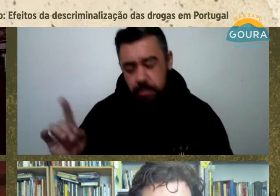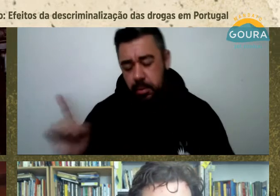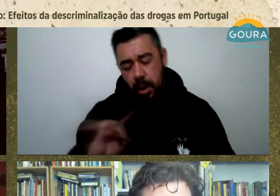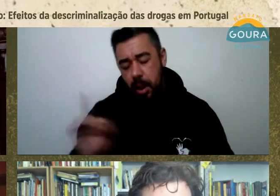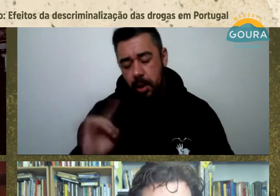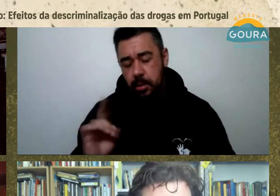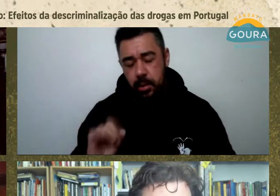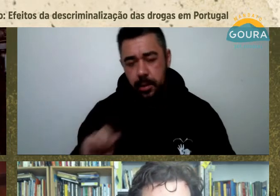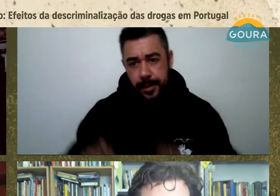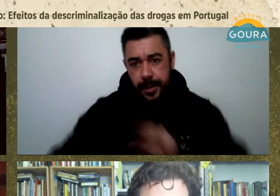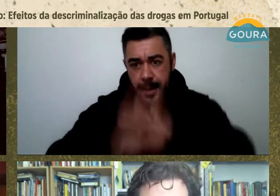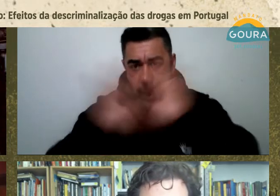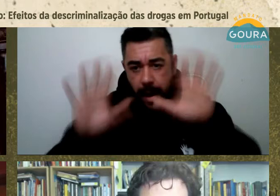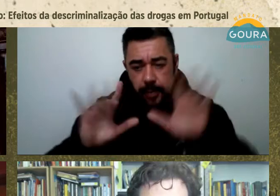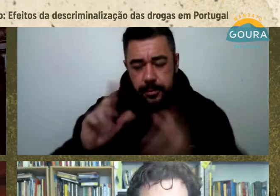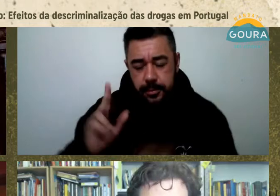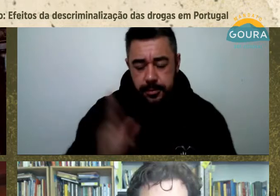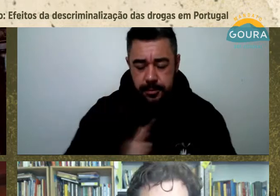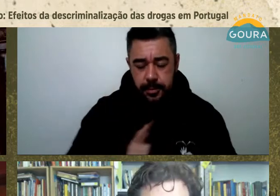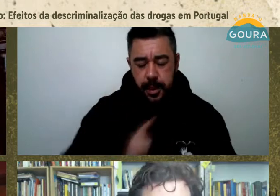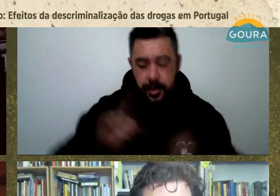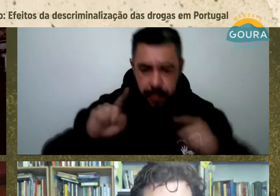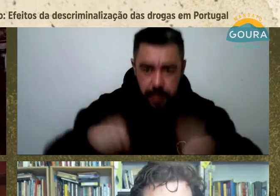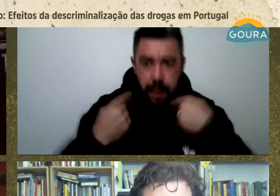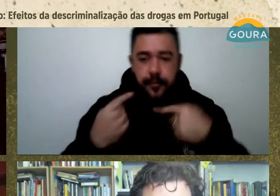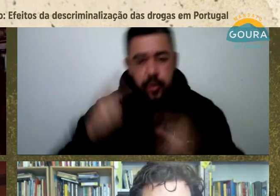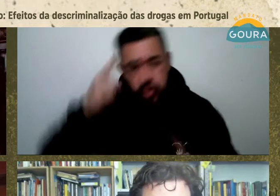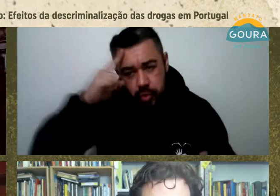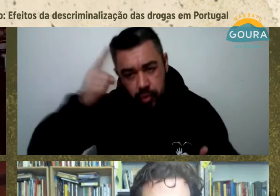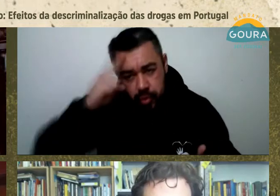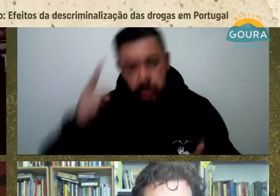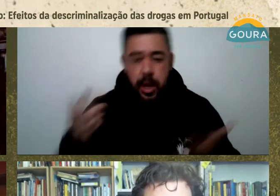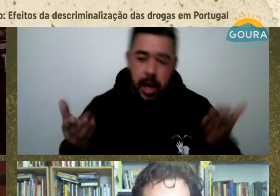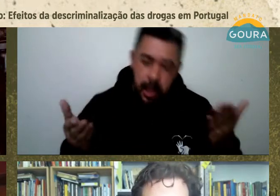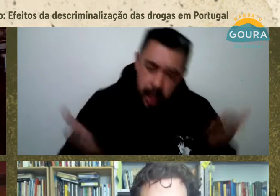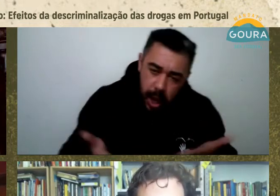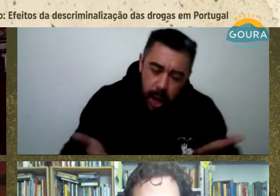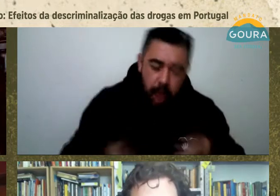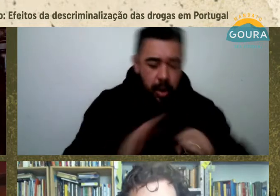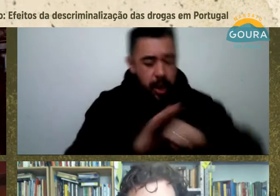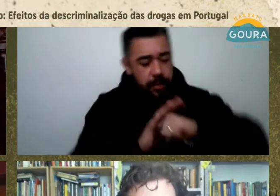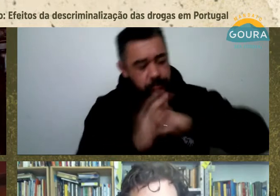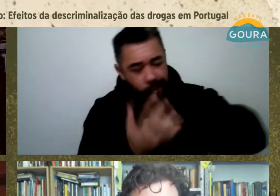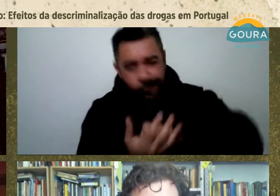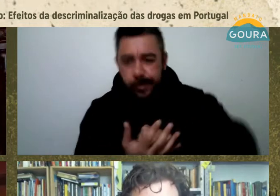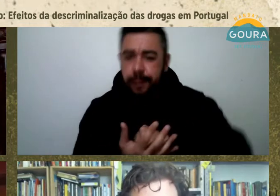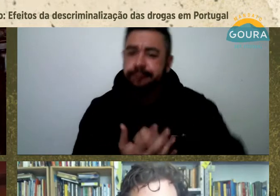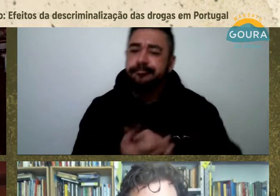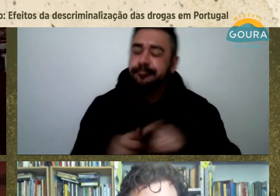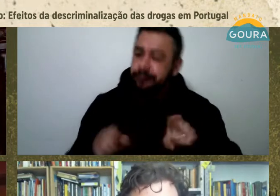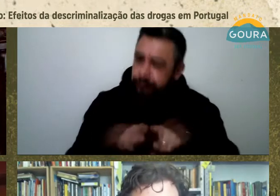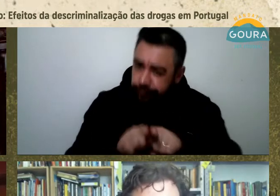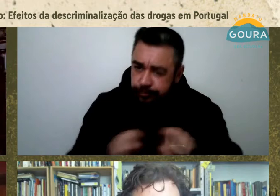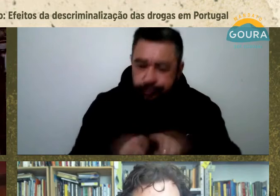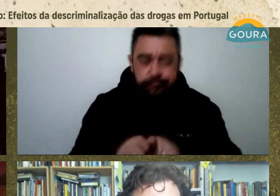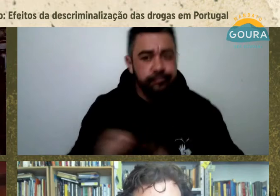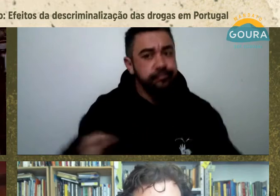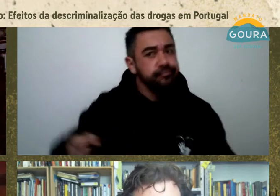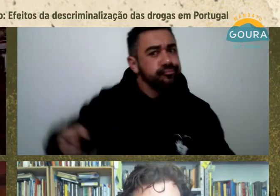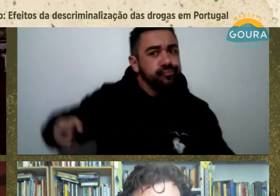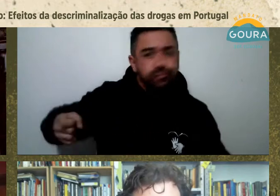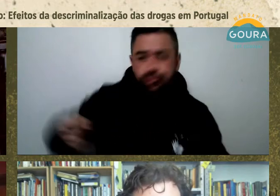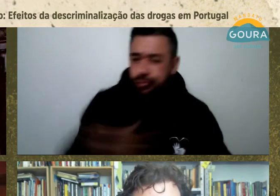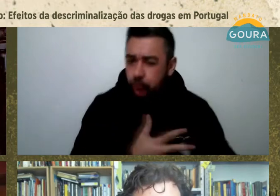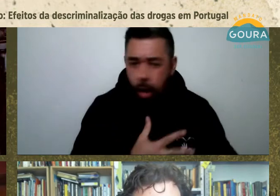que temos desafios todos os dias, e a pandemia que estamos a enfrentar levantou novos e